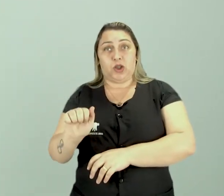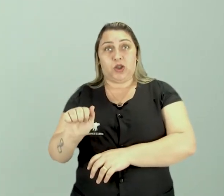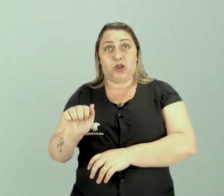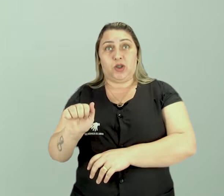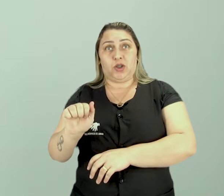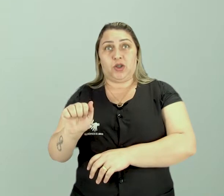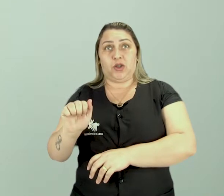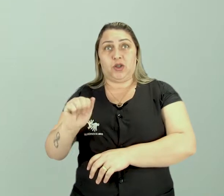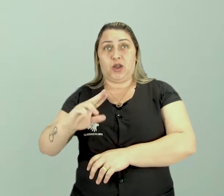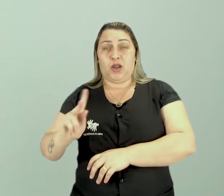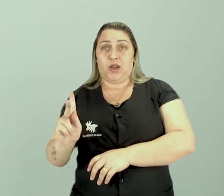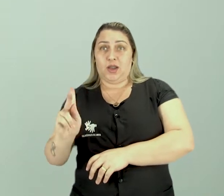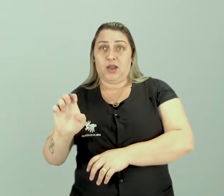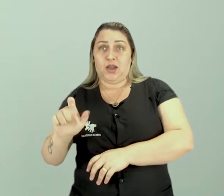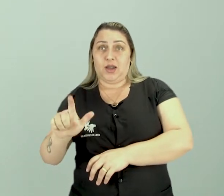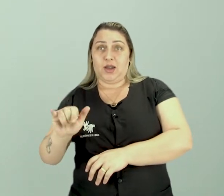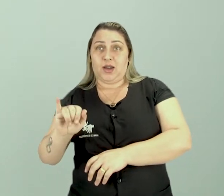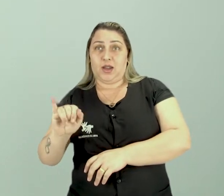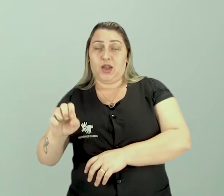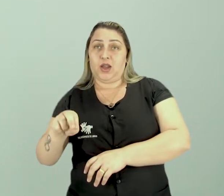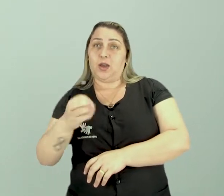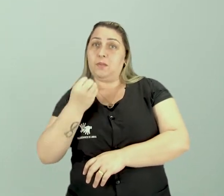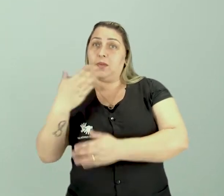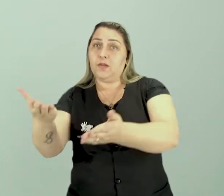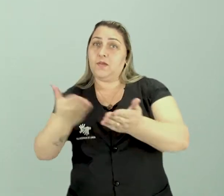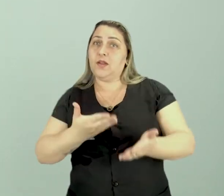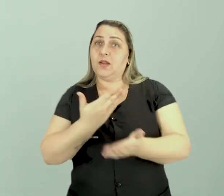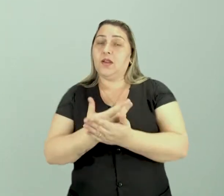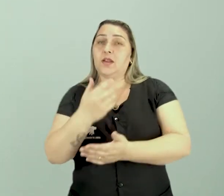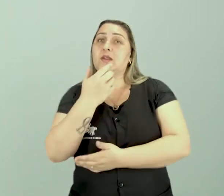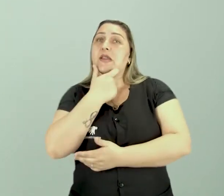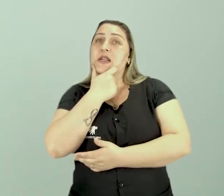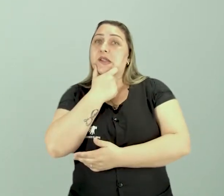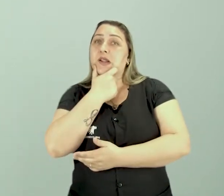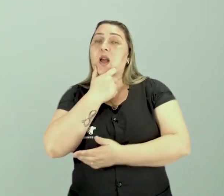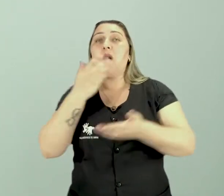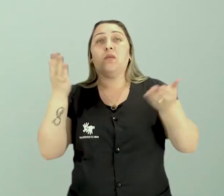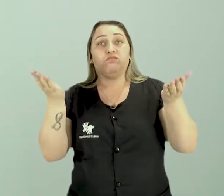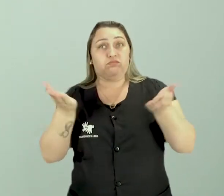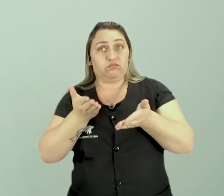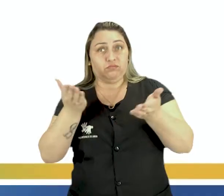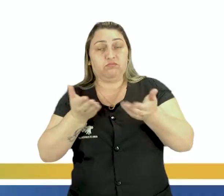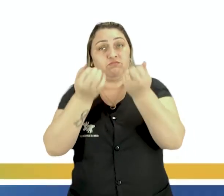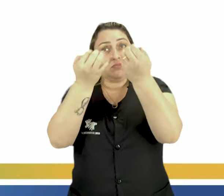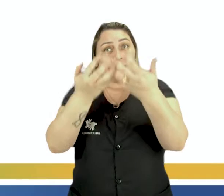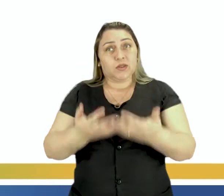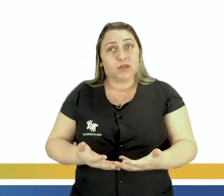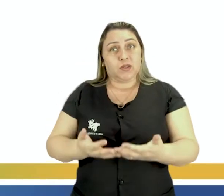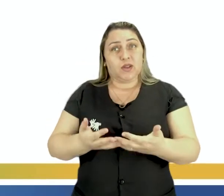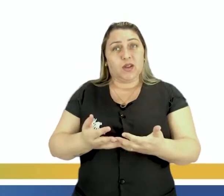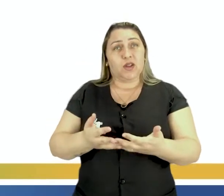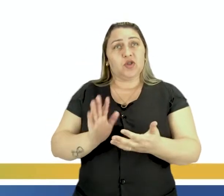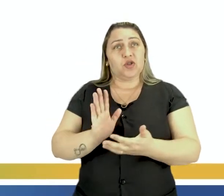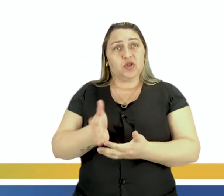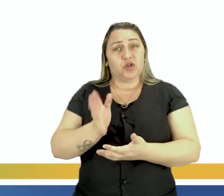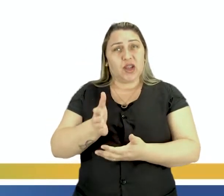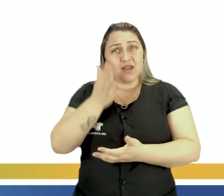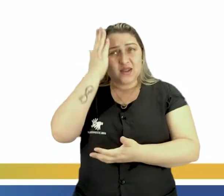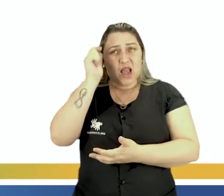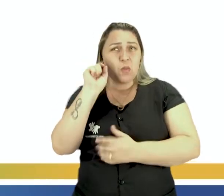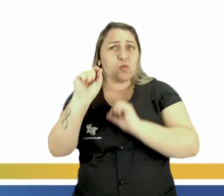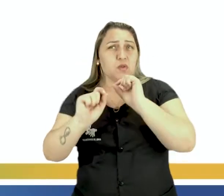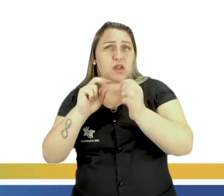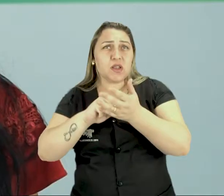bem-vindos à nossa aula de inglês. Hoje nós vamos falar um pouquinho sobre adverbs of frequency. Já ouviu falar? Sabe o que